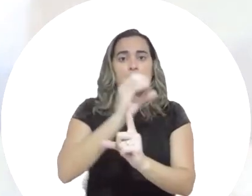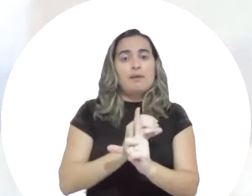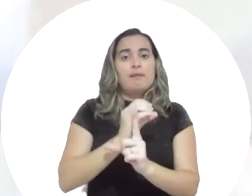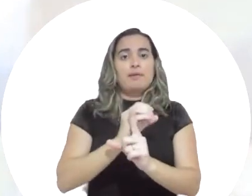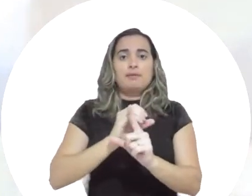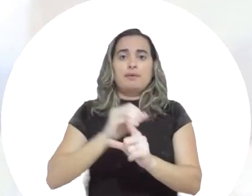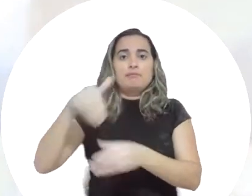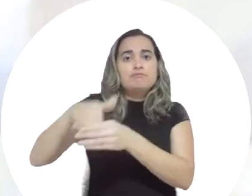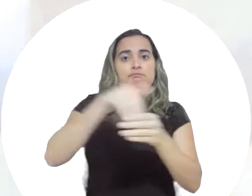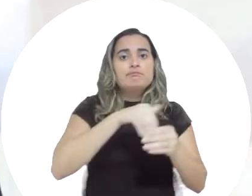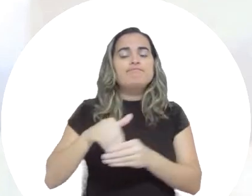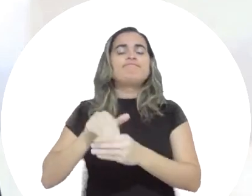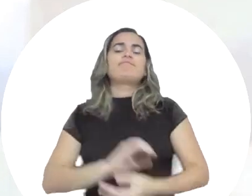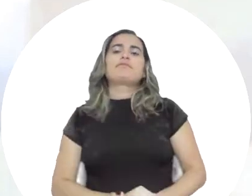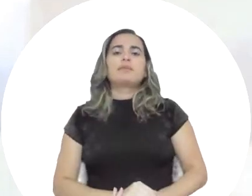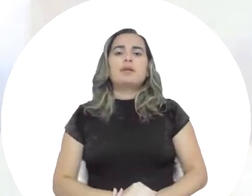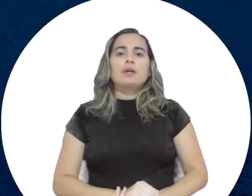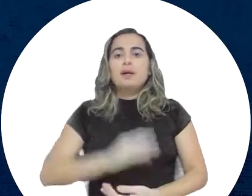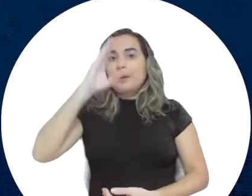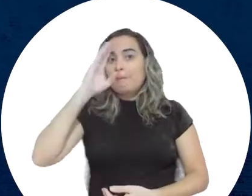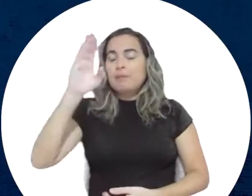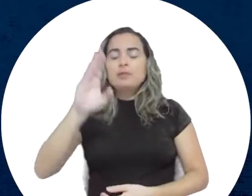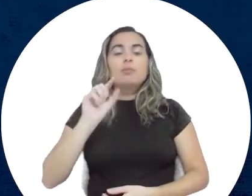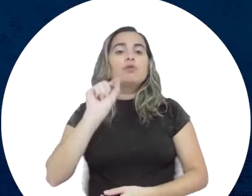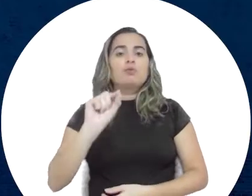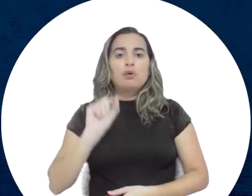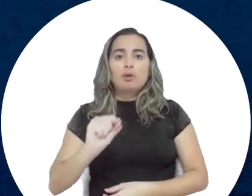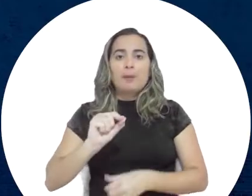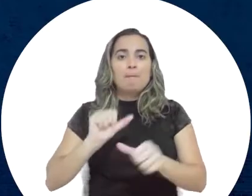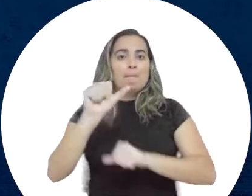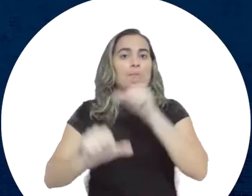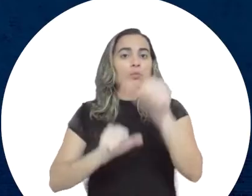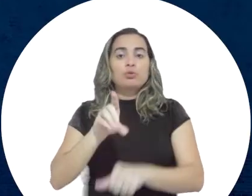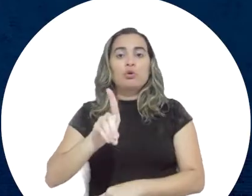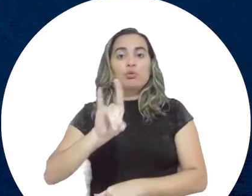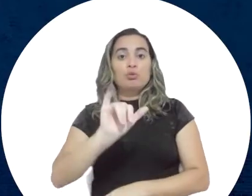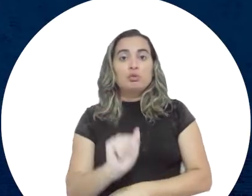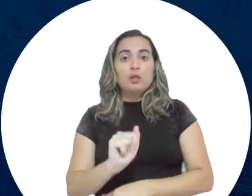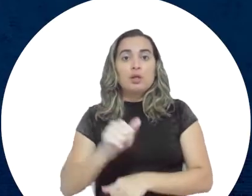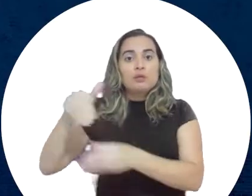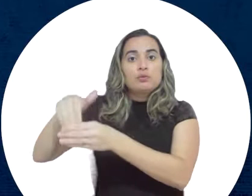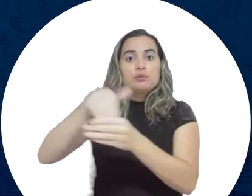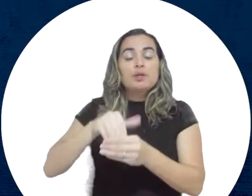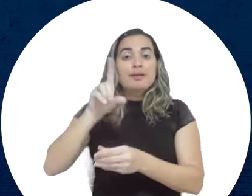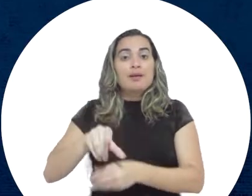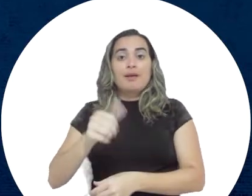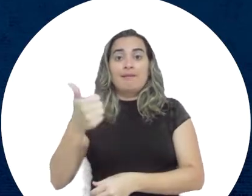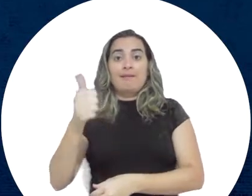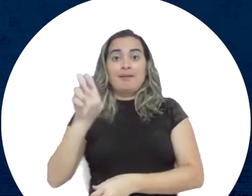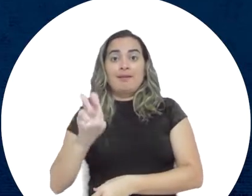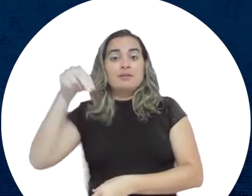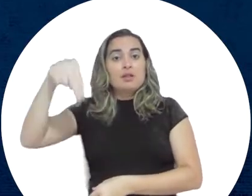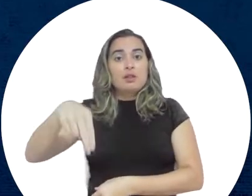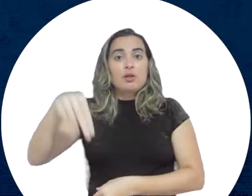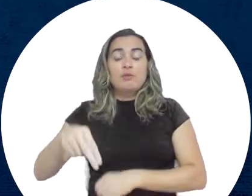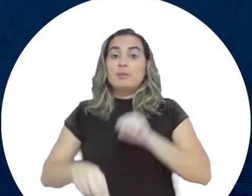do pleito deste ano. Confira as principais. A mudança mais significativa foi a data da votação. O primeiro turno das eleições está